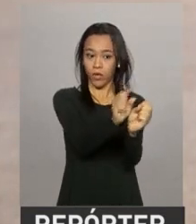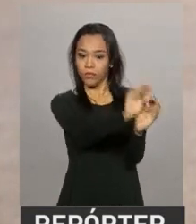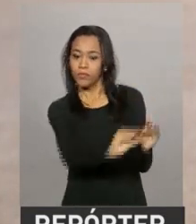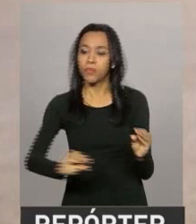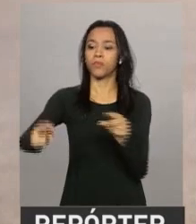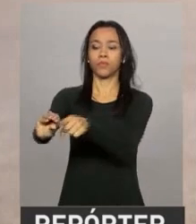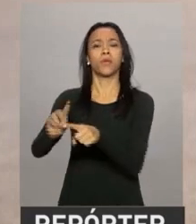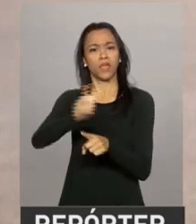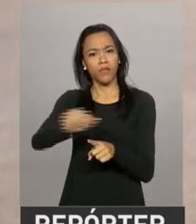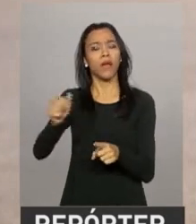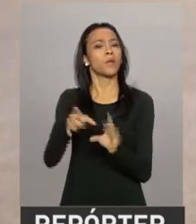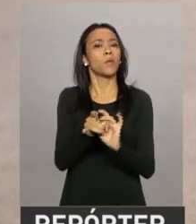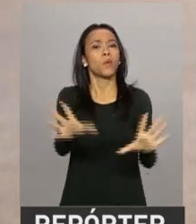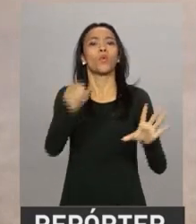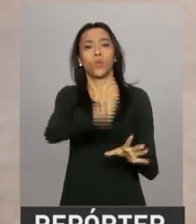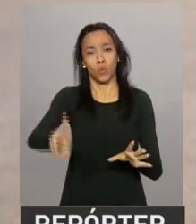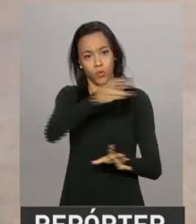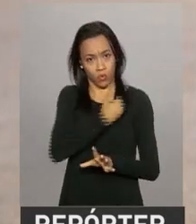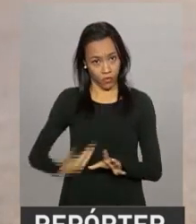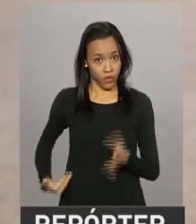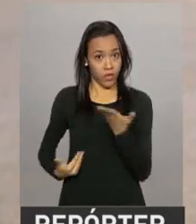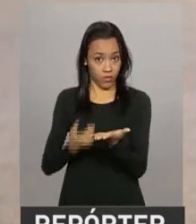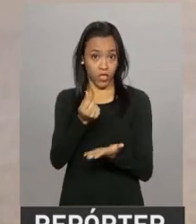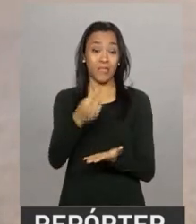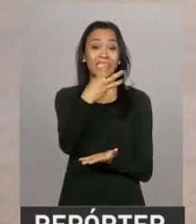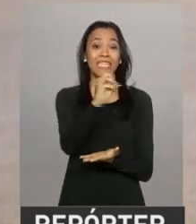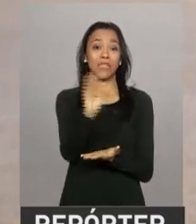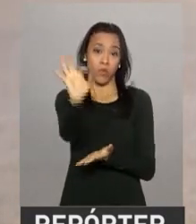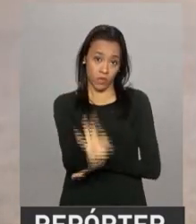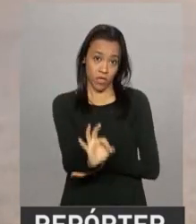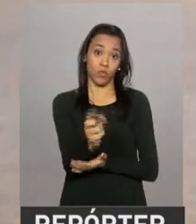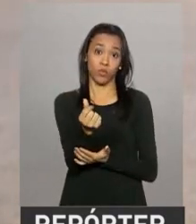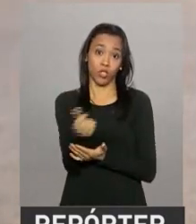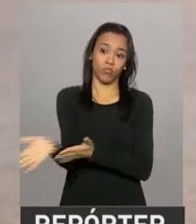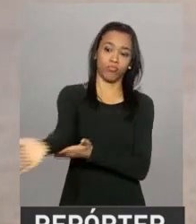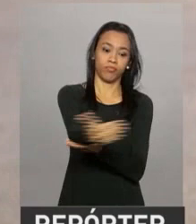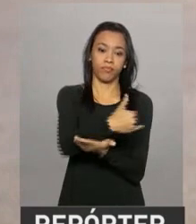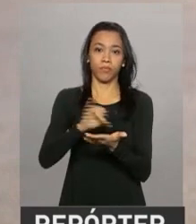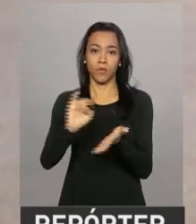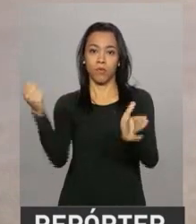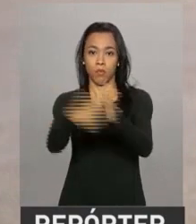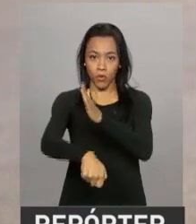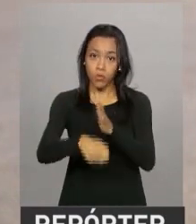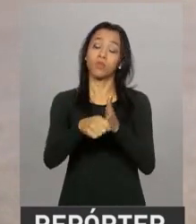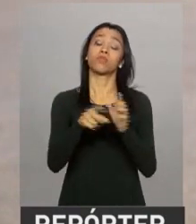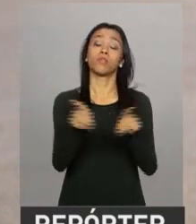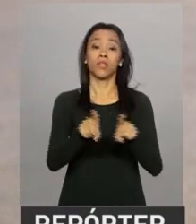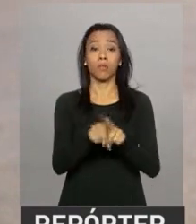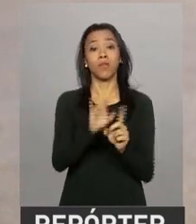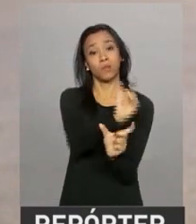pelo Senado e que permite que o governo utilize livremente 30% da arrecadação com impostos e